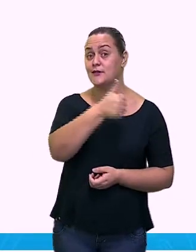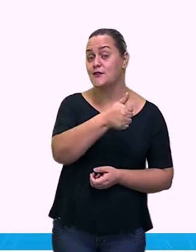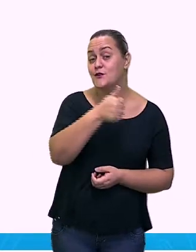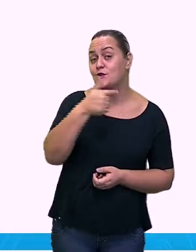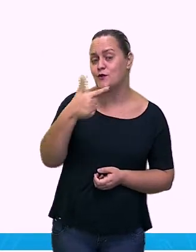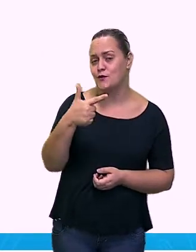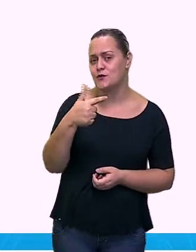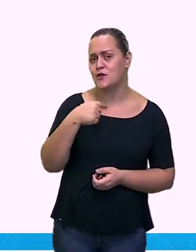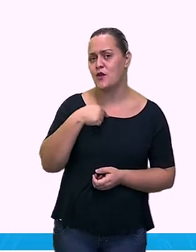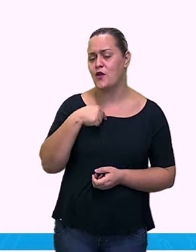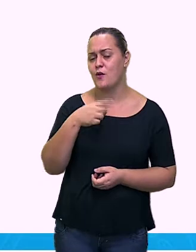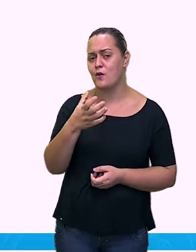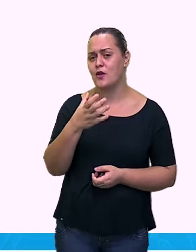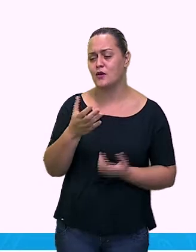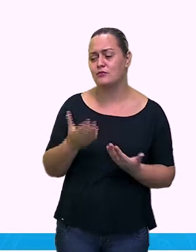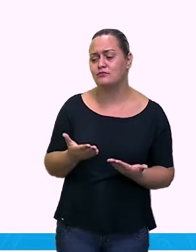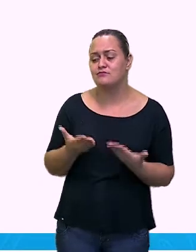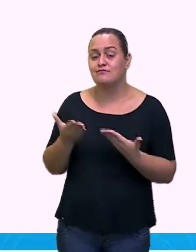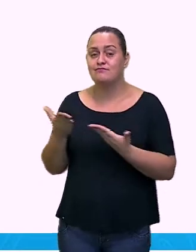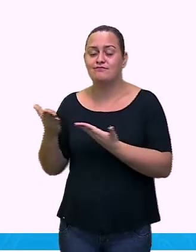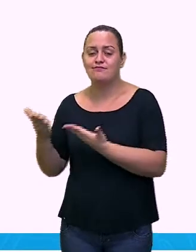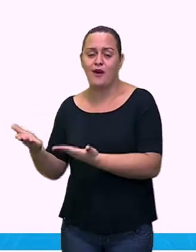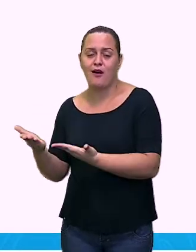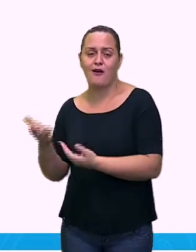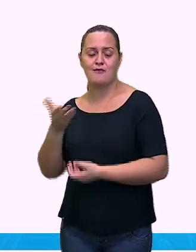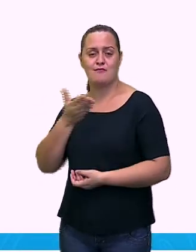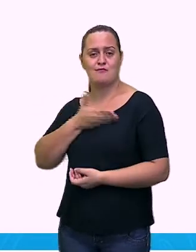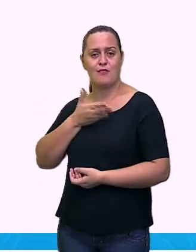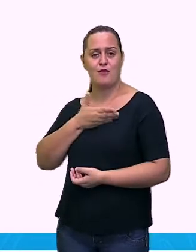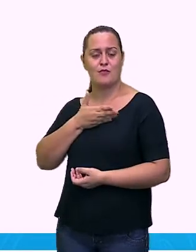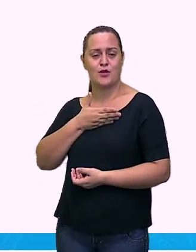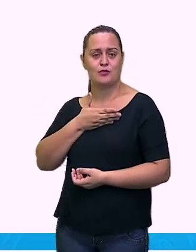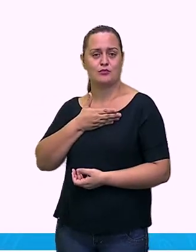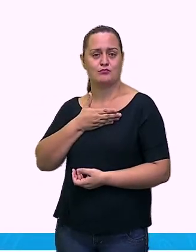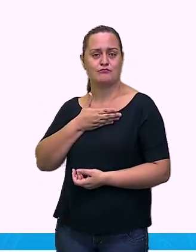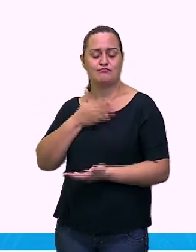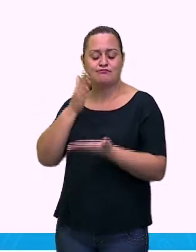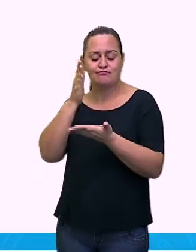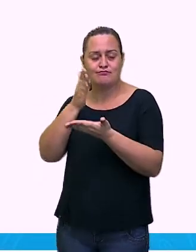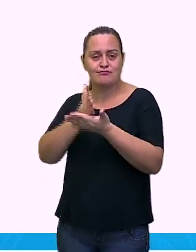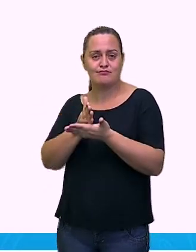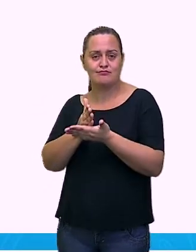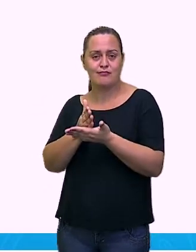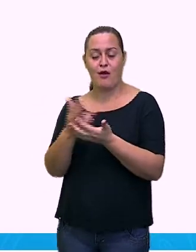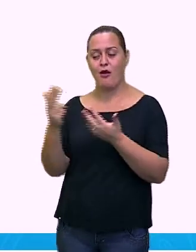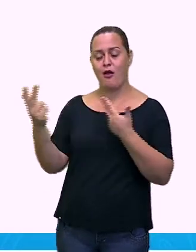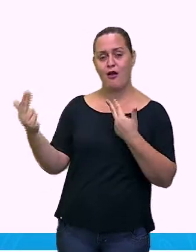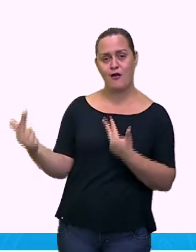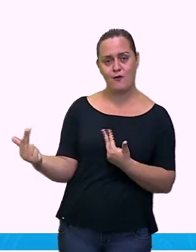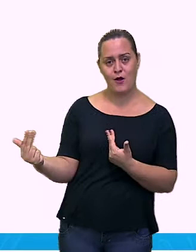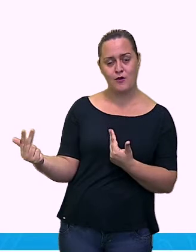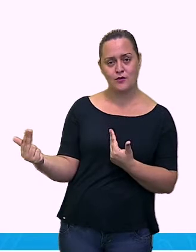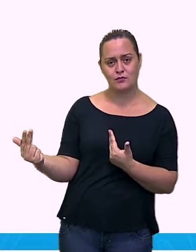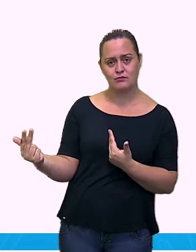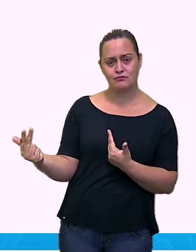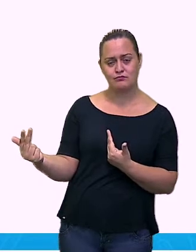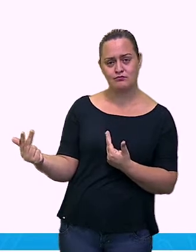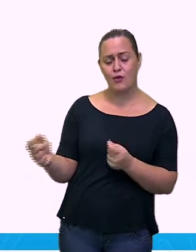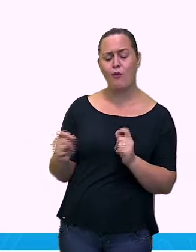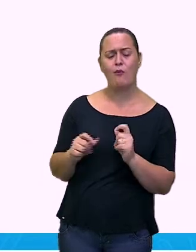para o meu amigo exatamente a mesma quantidade que quer dizer isso eu vou